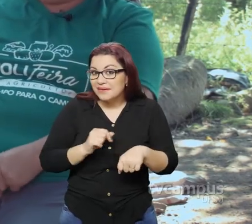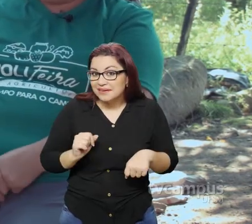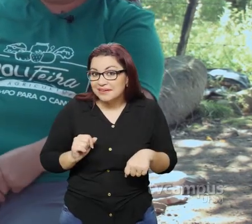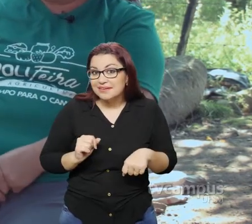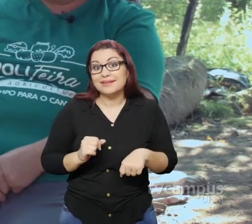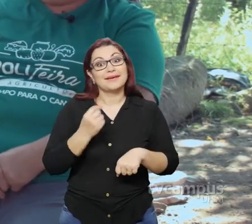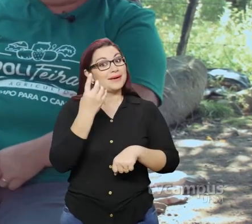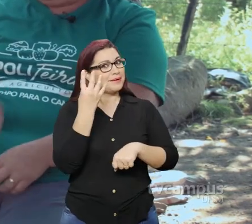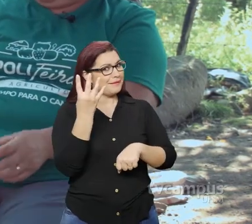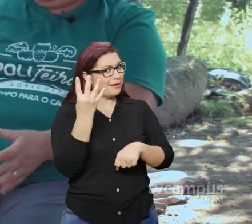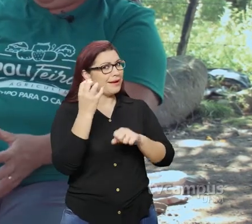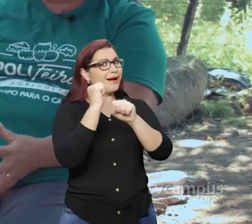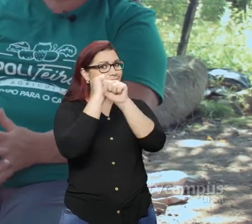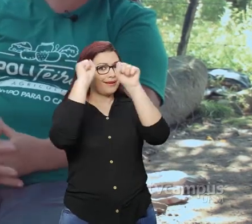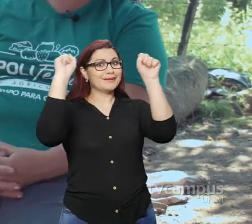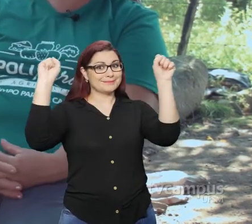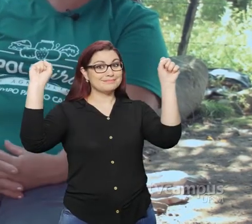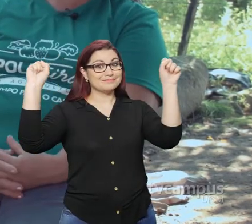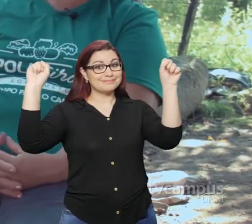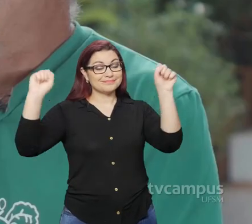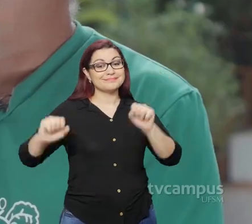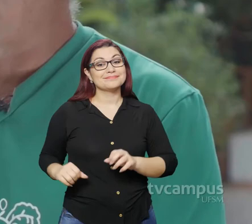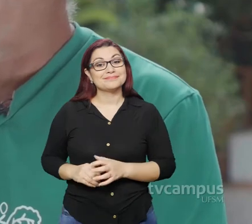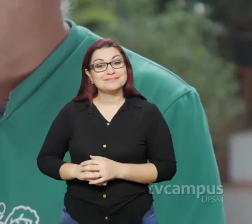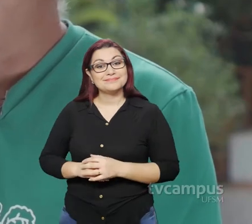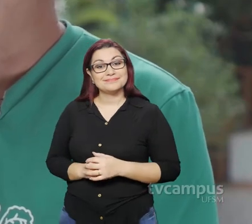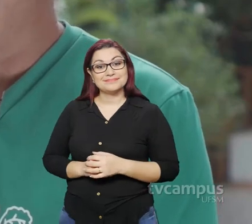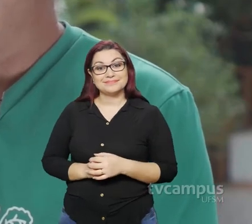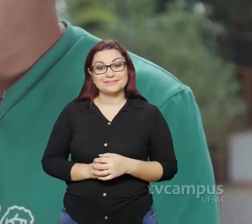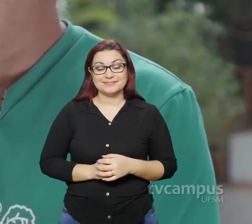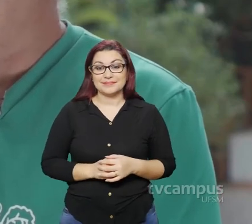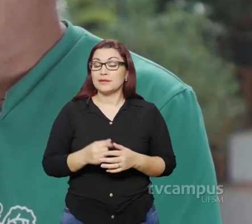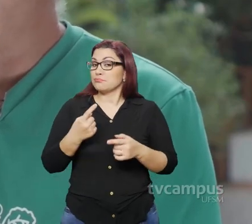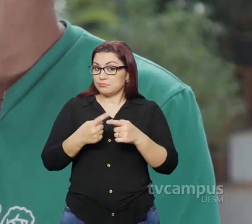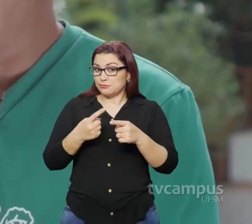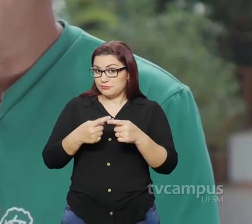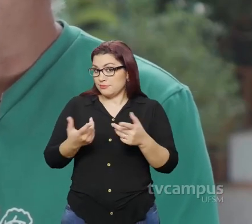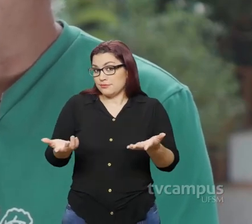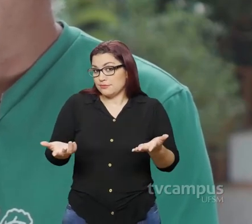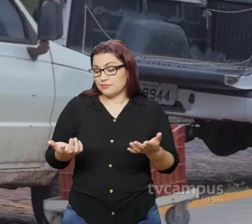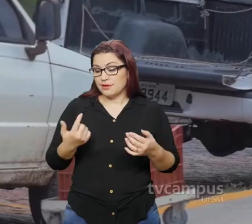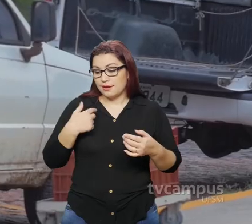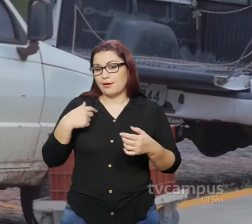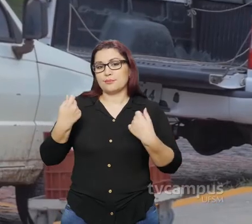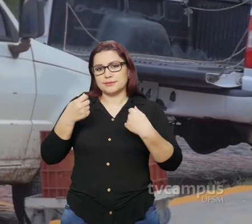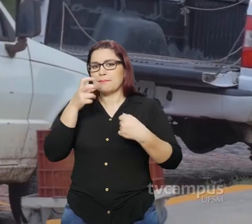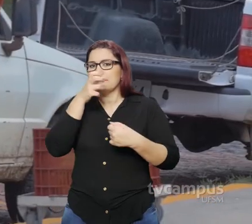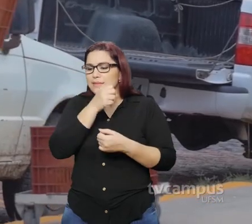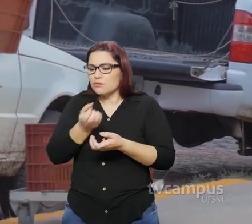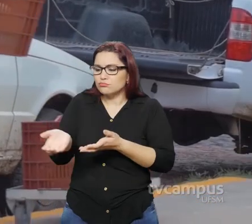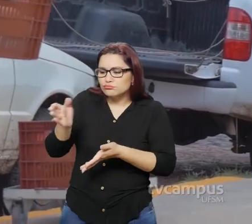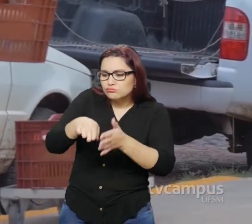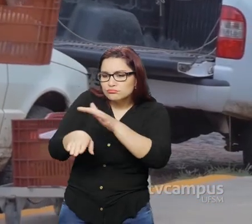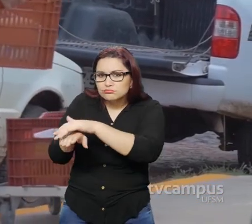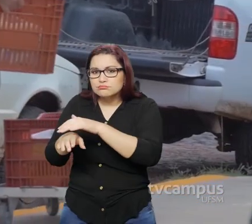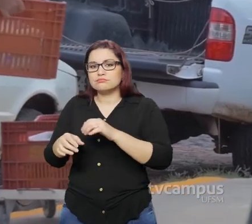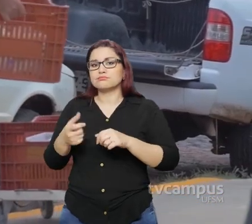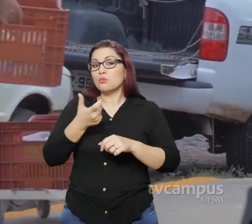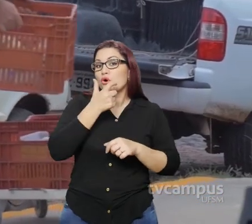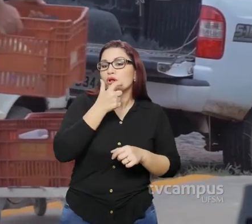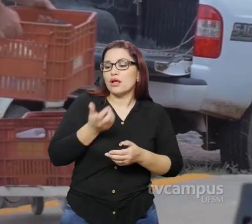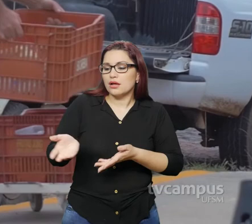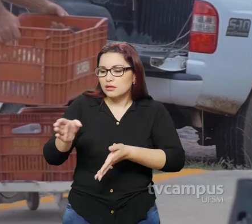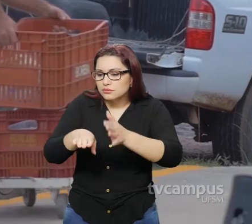colher as coisas. E aí tu tem que te virar. São desafios pro agricultor. E os desafios,